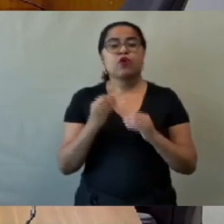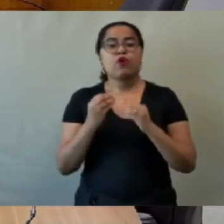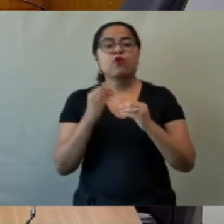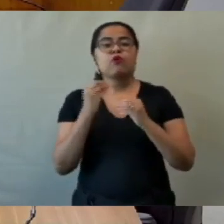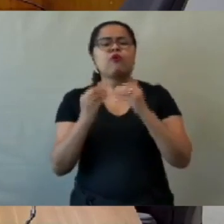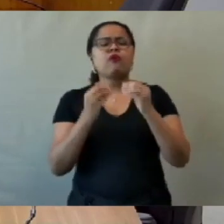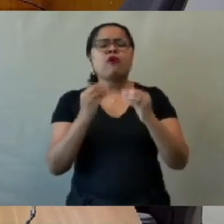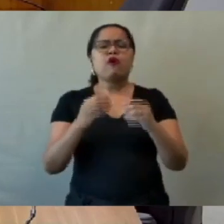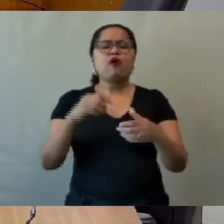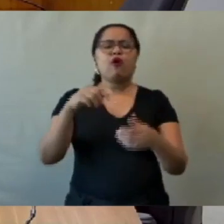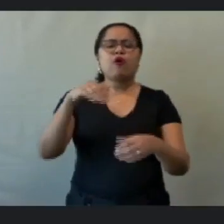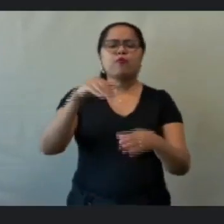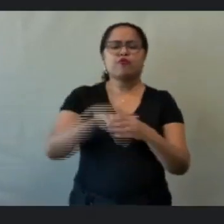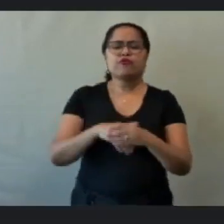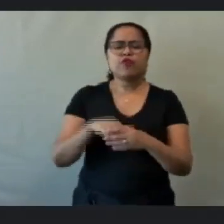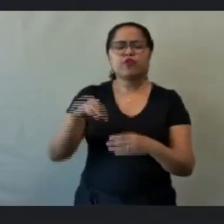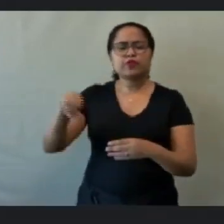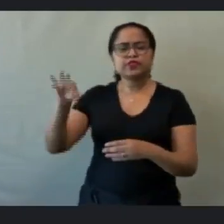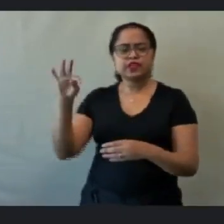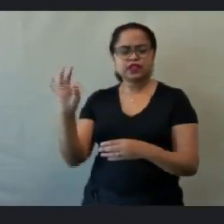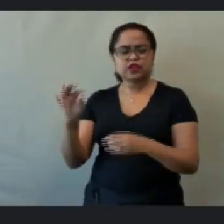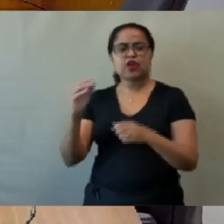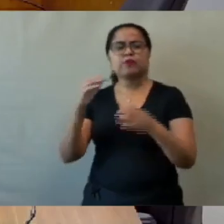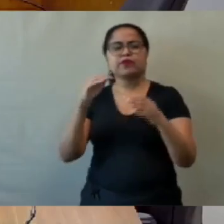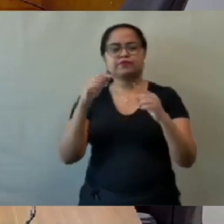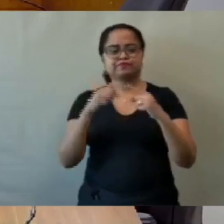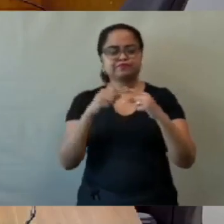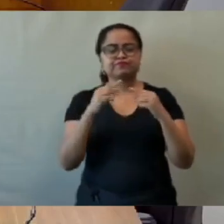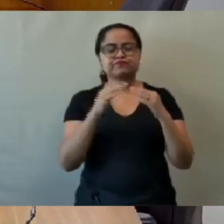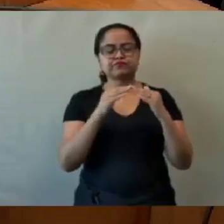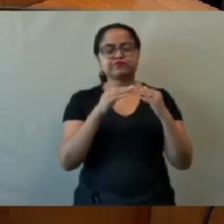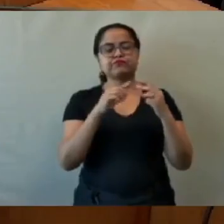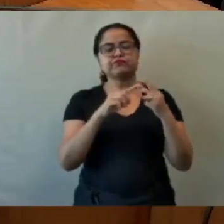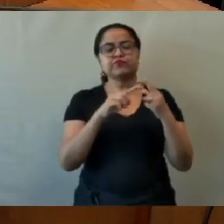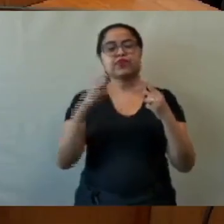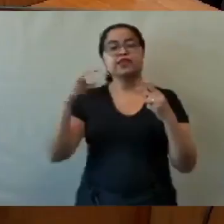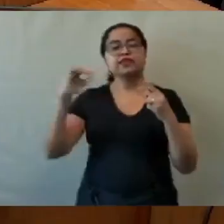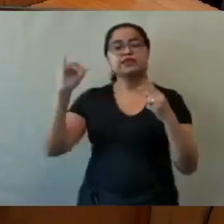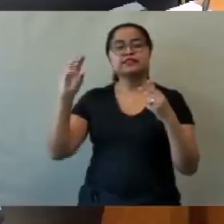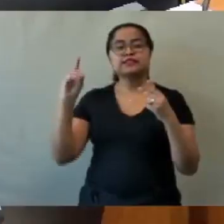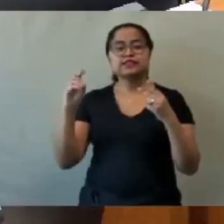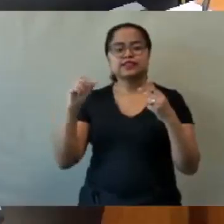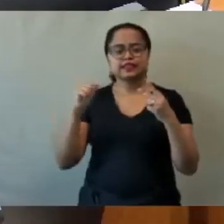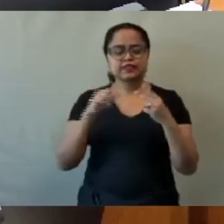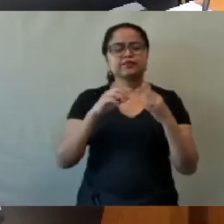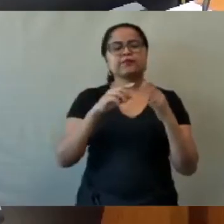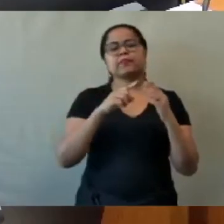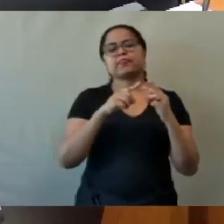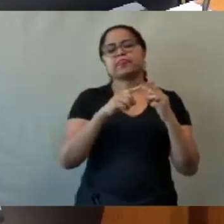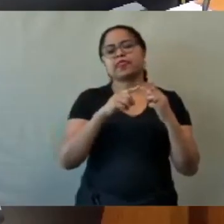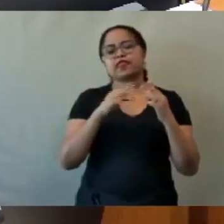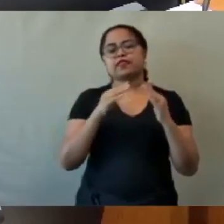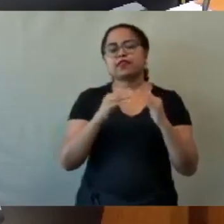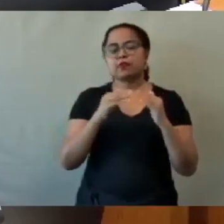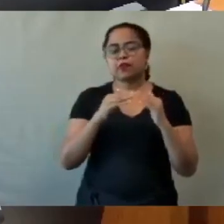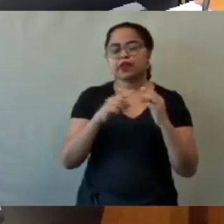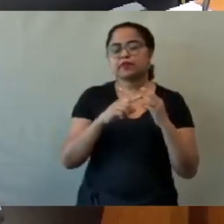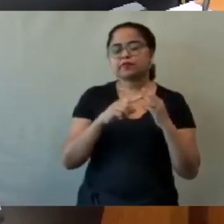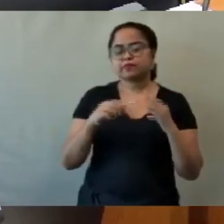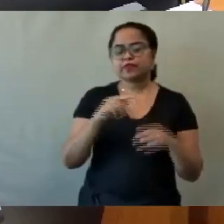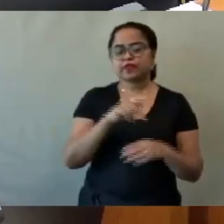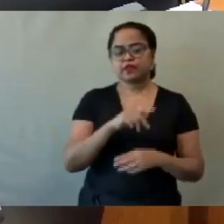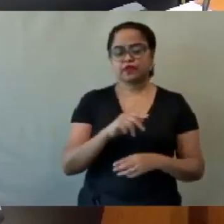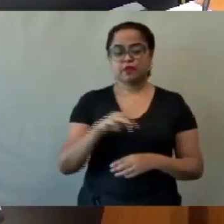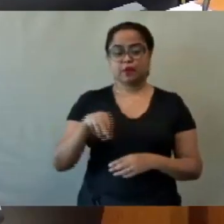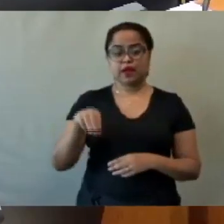Trópia? De acordo. Como vota a vereadora Cida Falabella? De acordo. E eu, professora Marli, também voto de